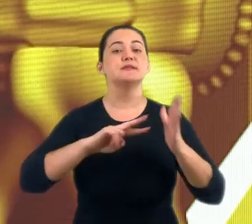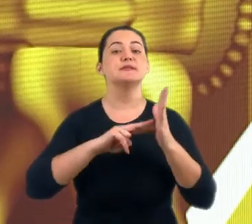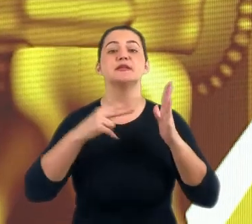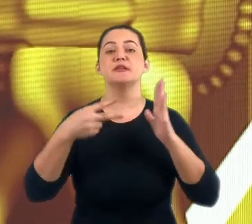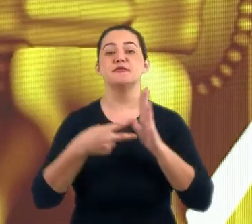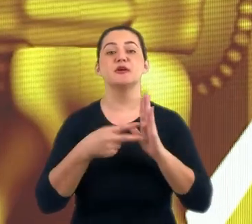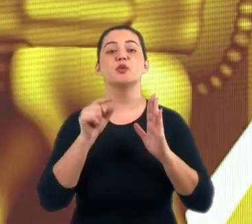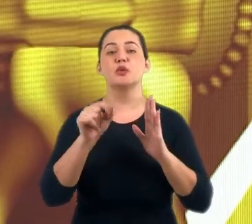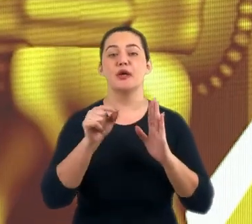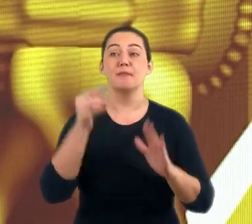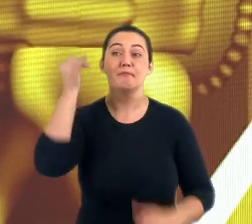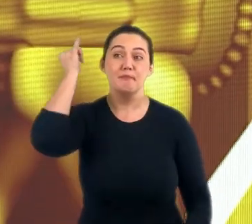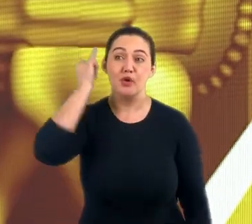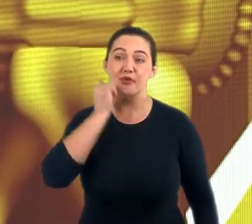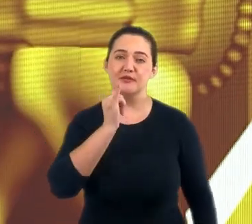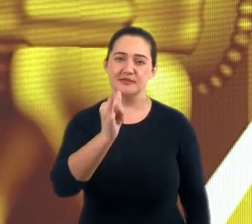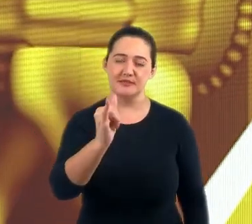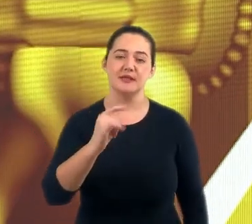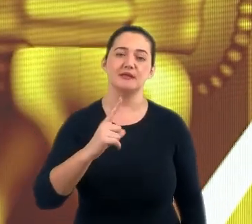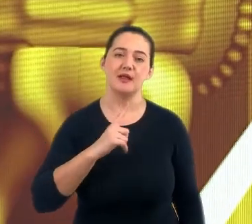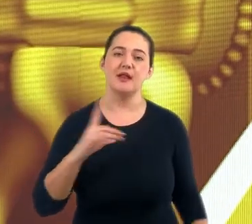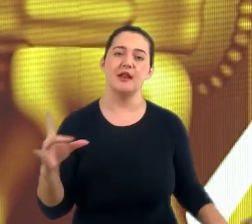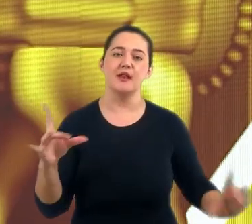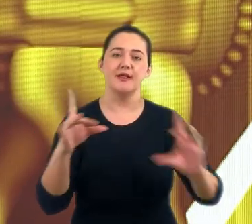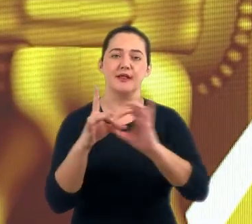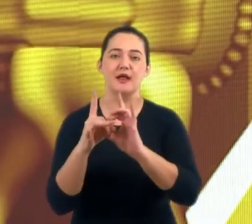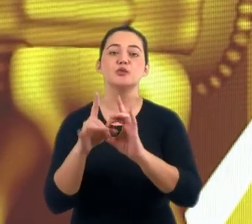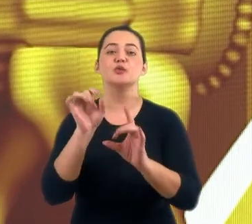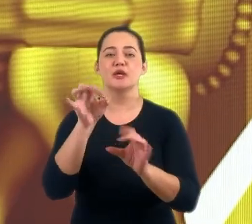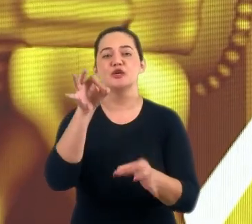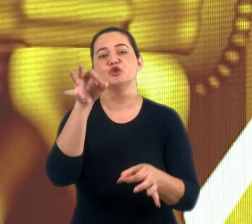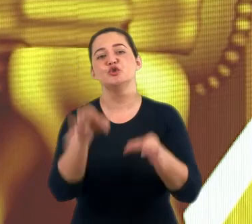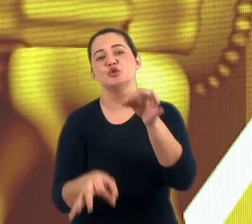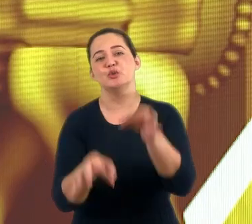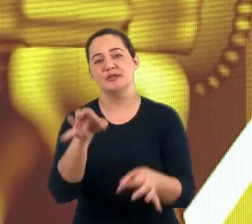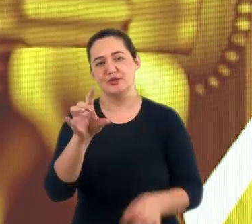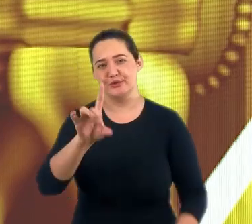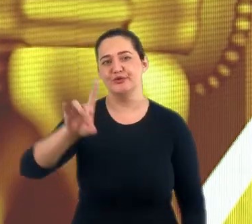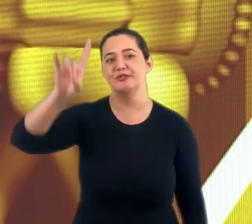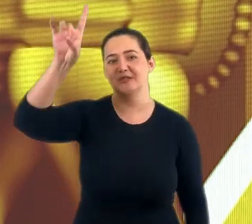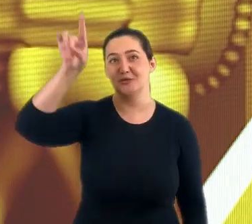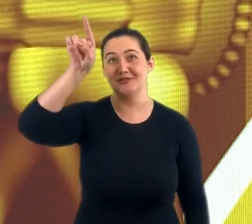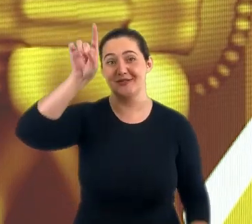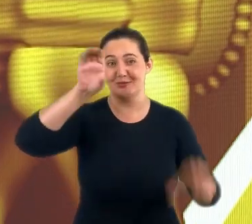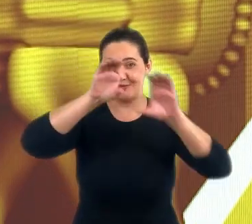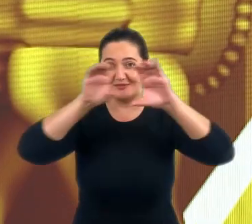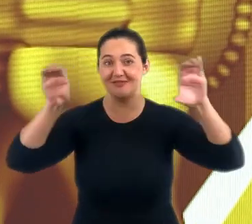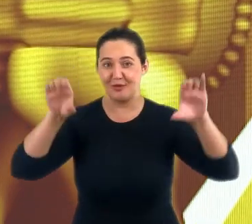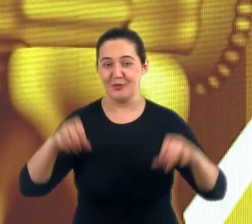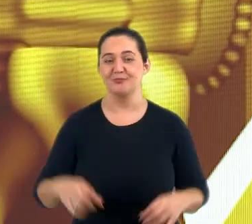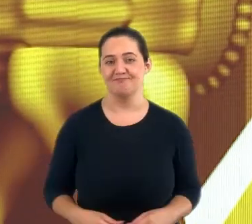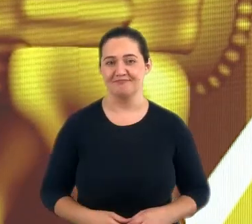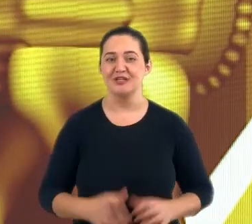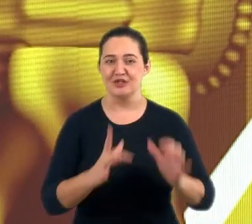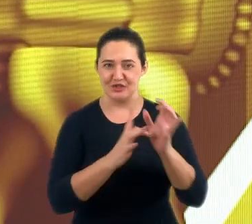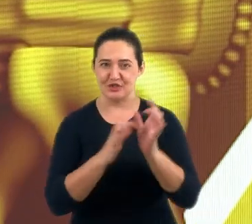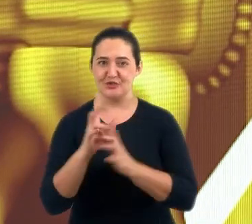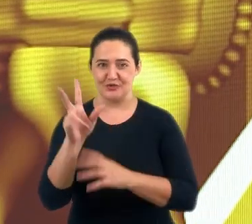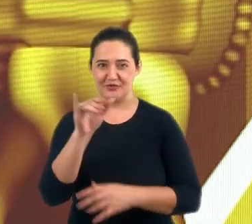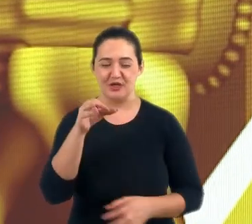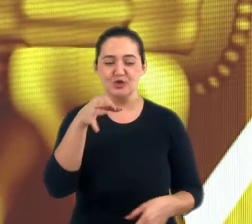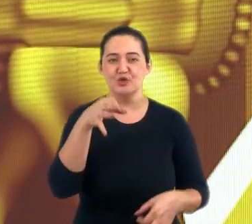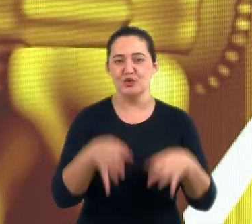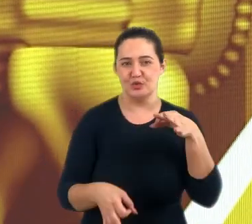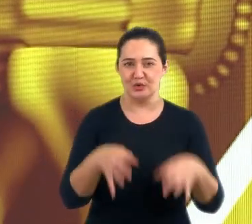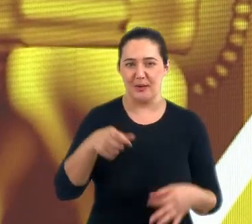que esta profecia também tem uma relação com o juízo de Deus no céu, o juízo de Jesus por todos